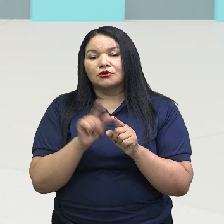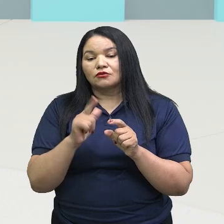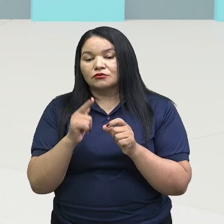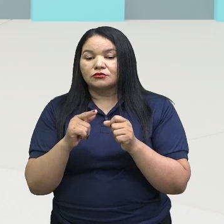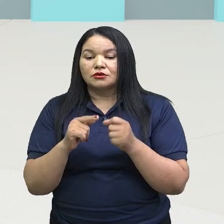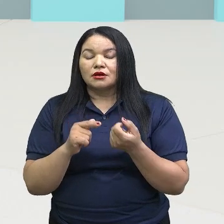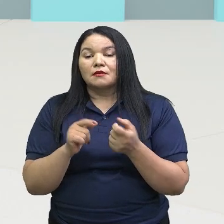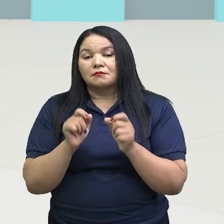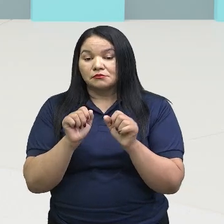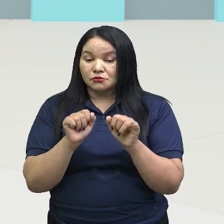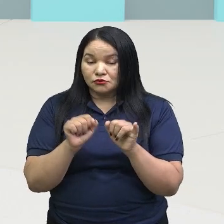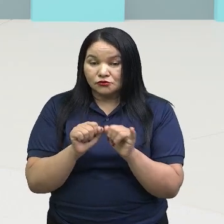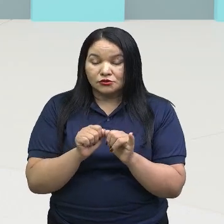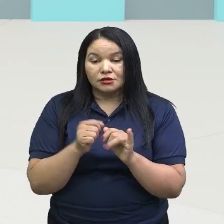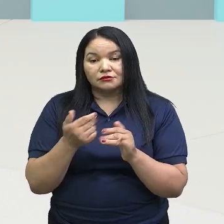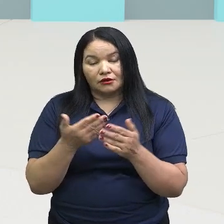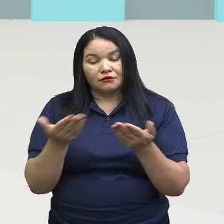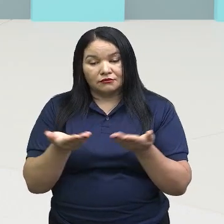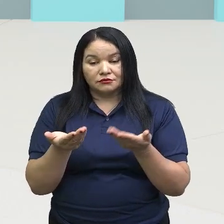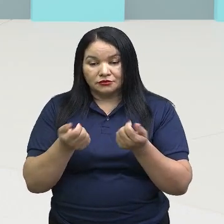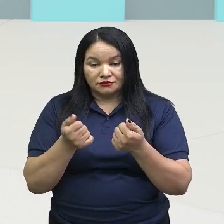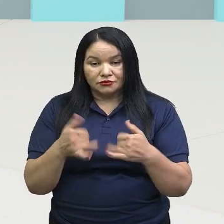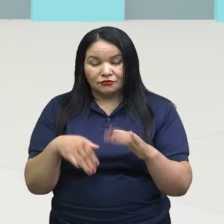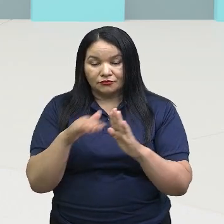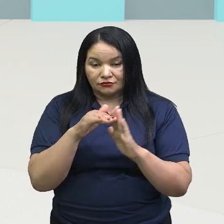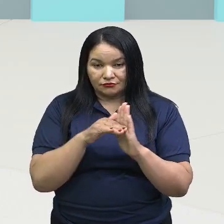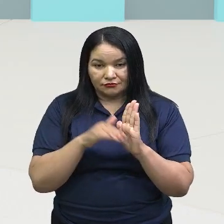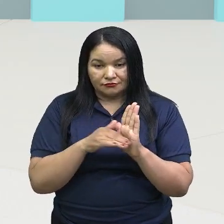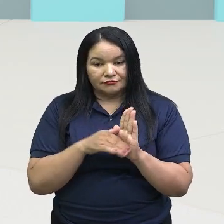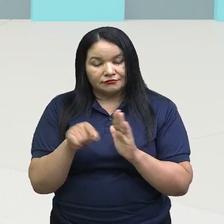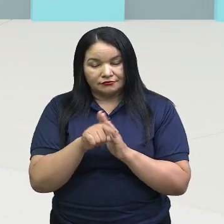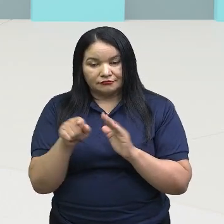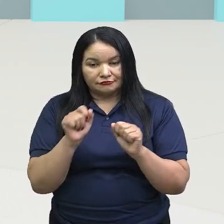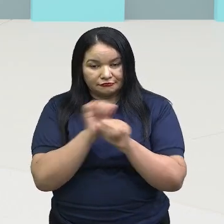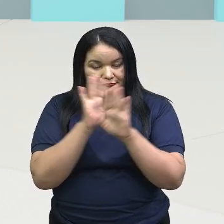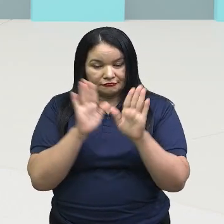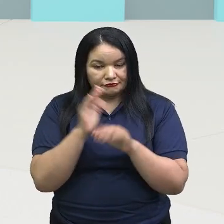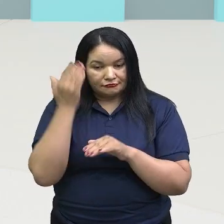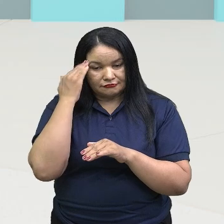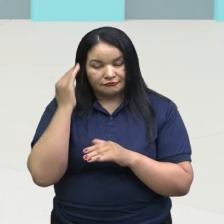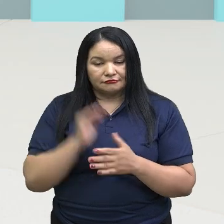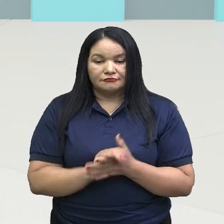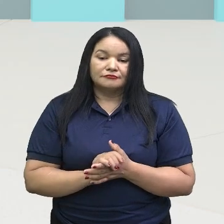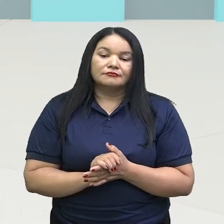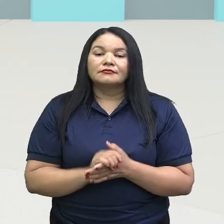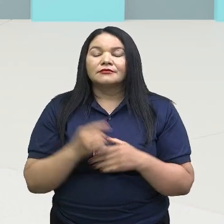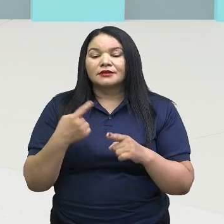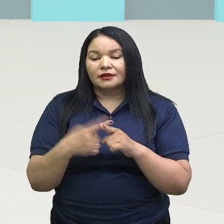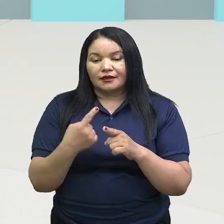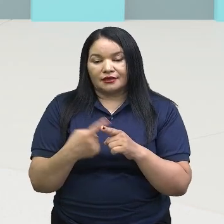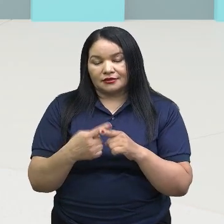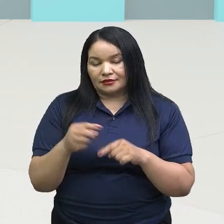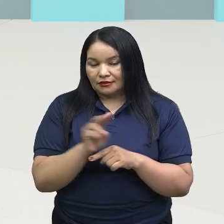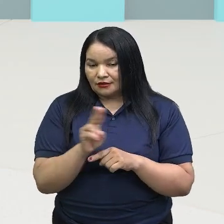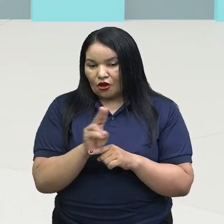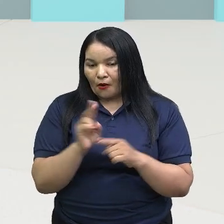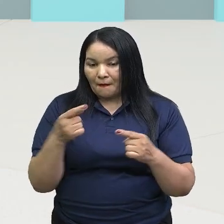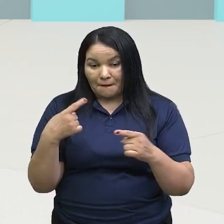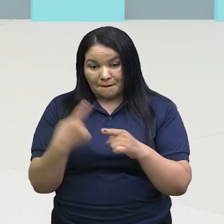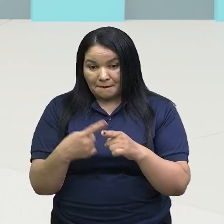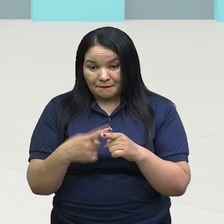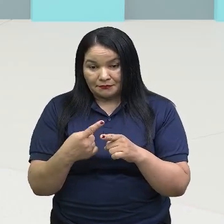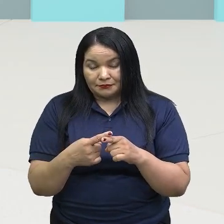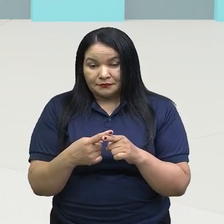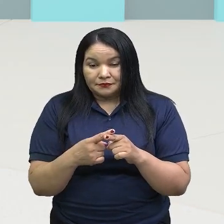A gente vai entender isso melhor quando eu falar das classificações, ok? E por que elas têm esse nome? Porque elas funcionam como